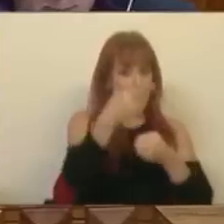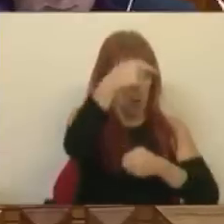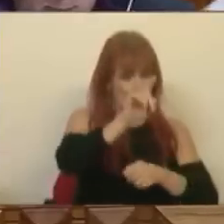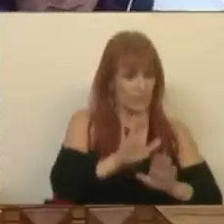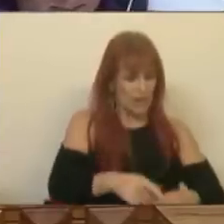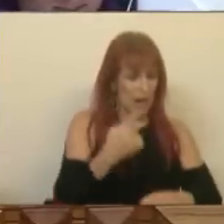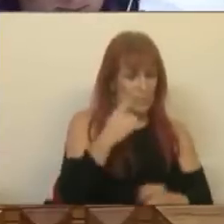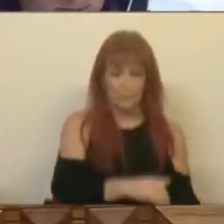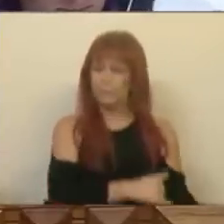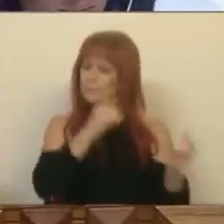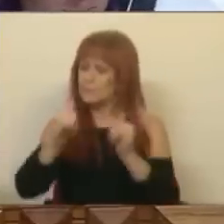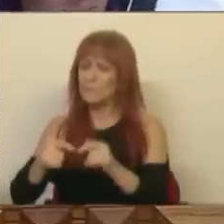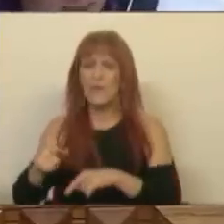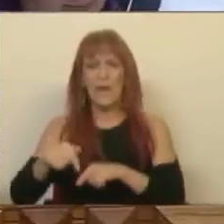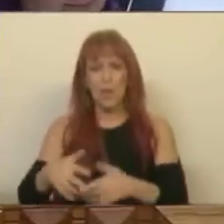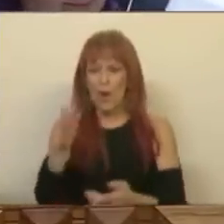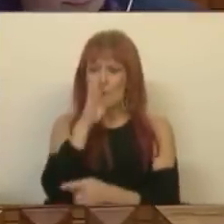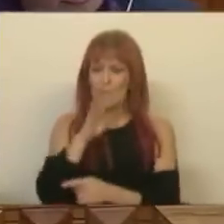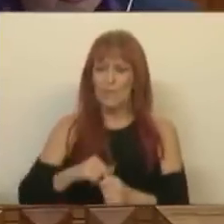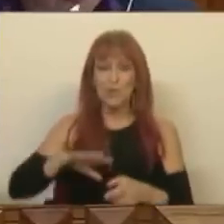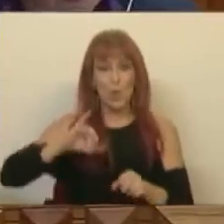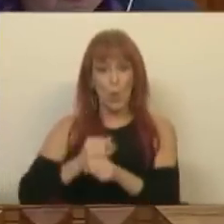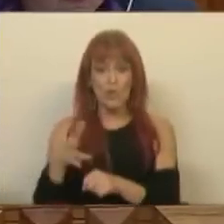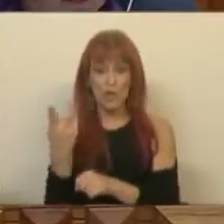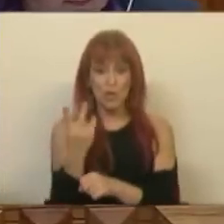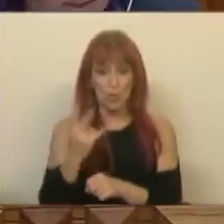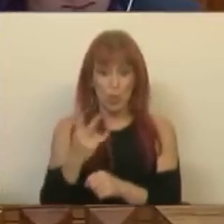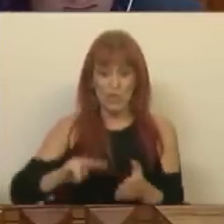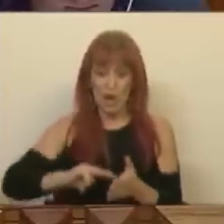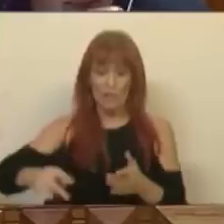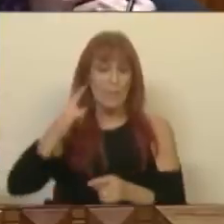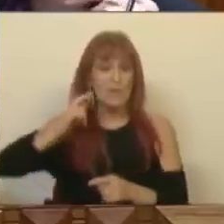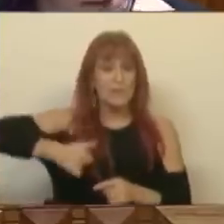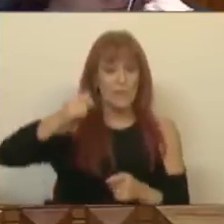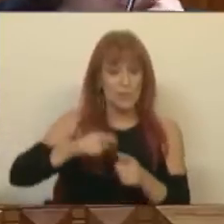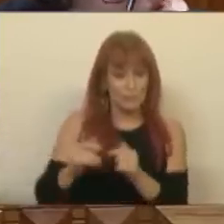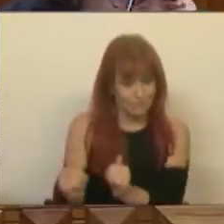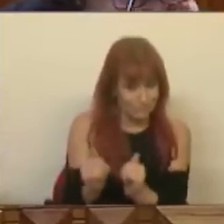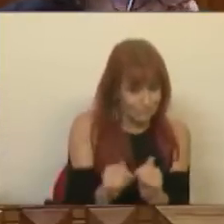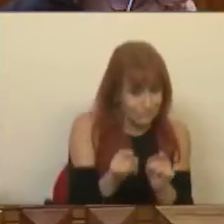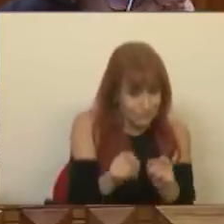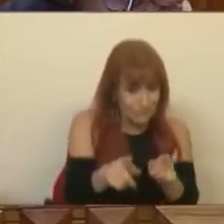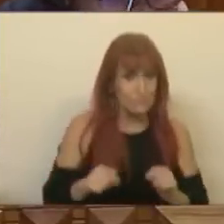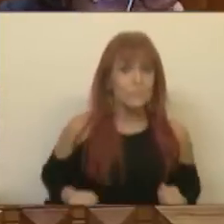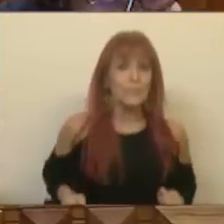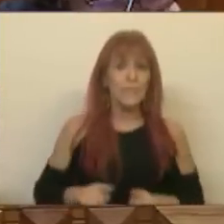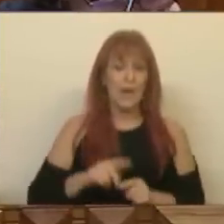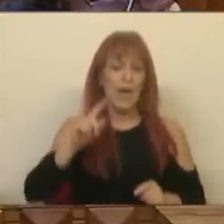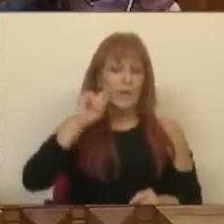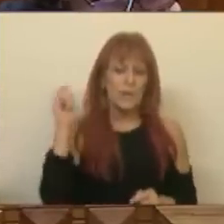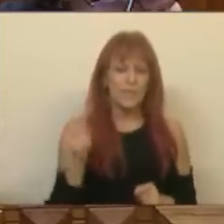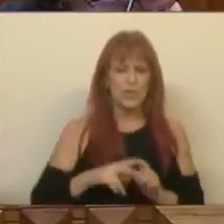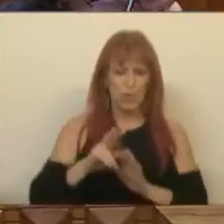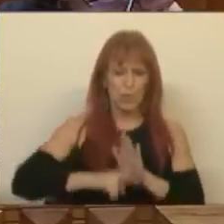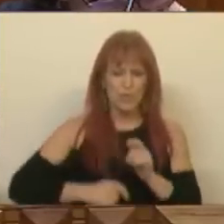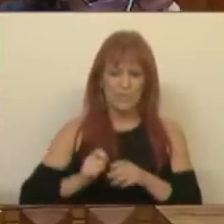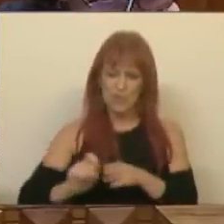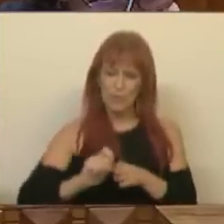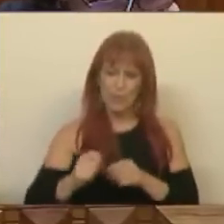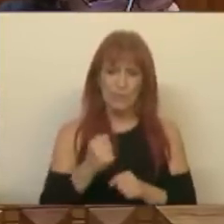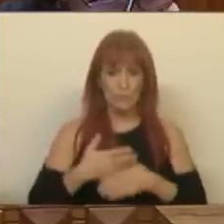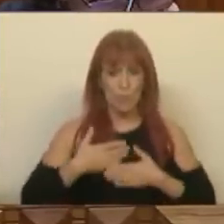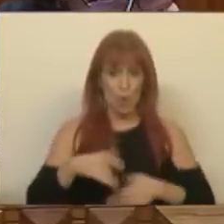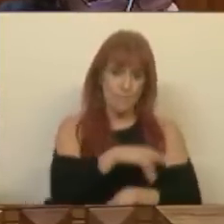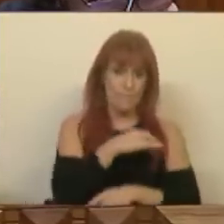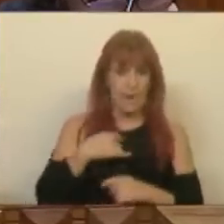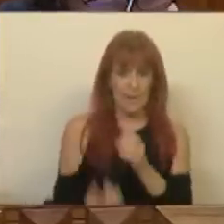e por outro lado também estamos a executar as outras duas reformas que são fundamentais por um lado a revisão do regime renegatória da